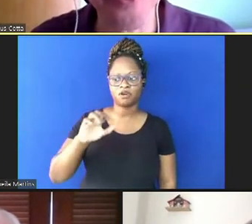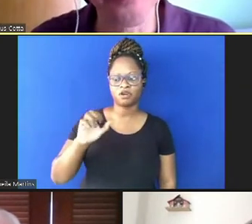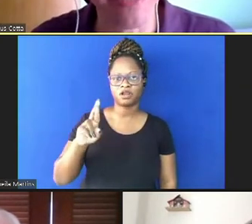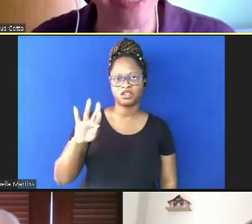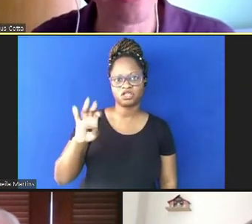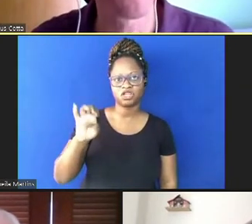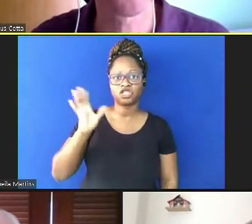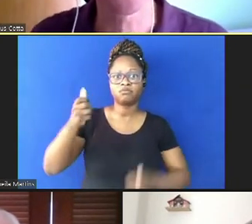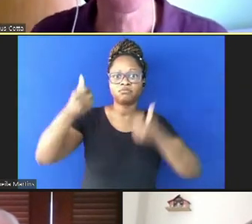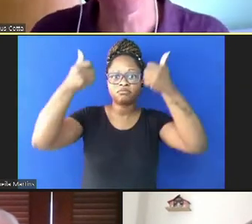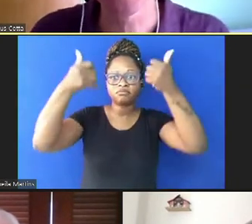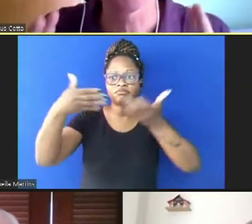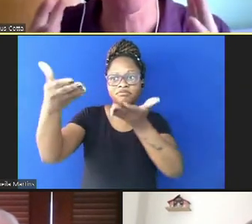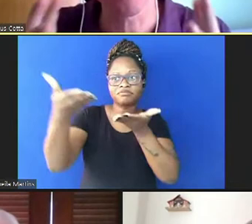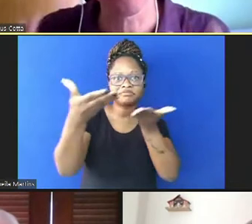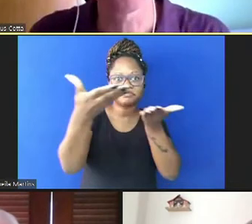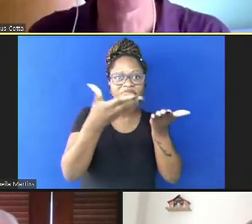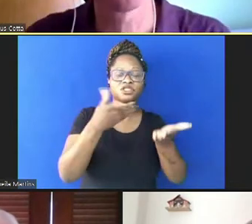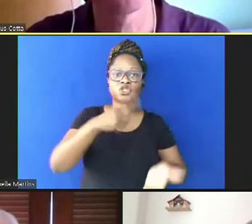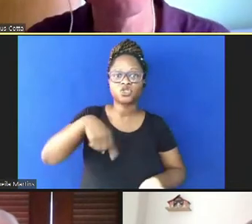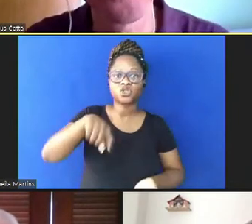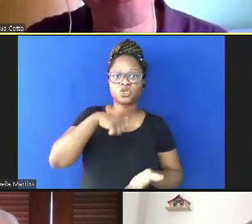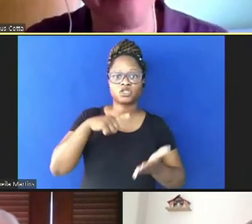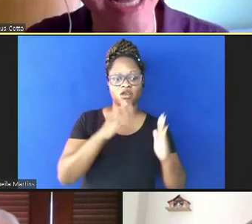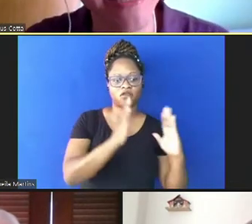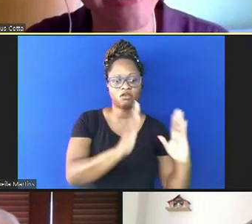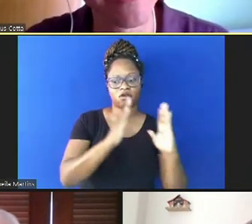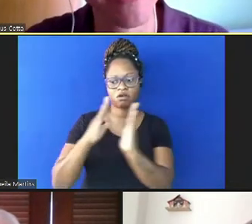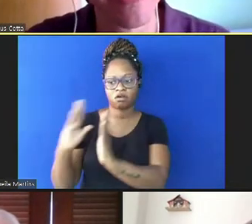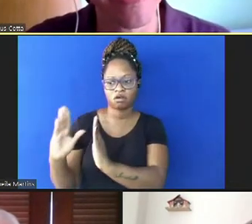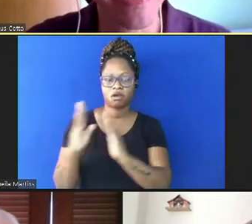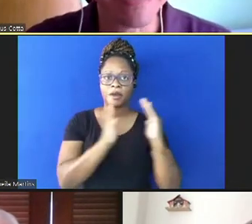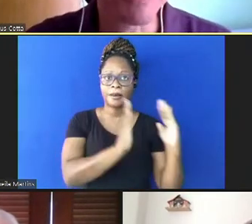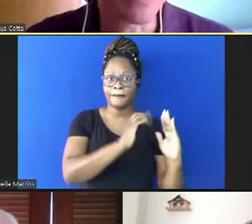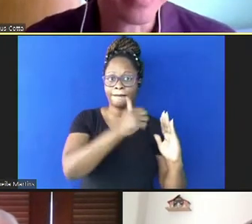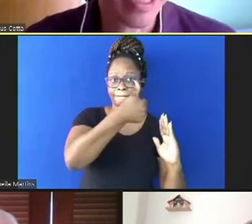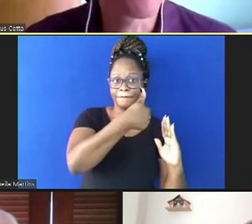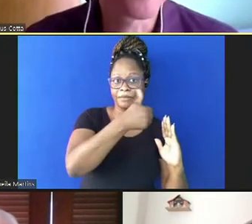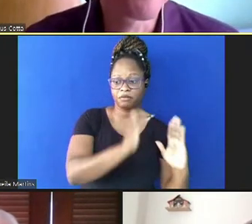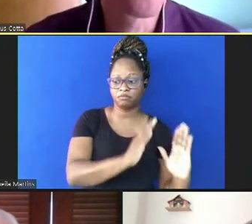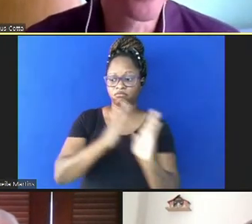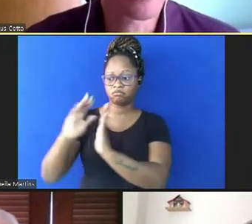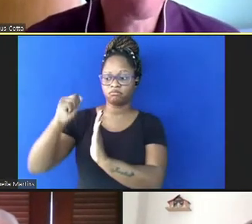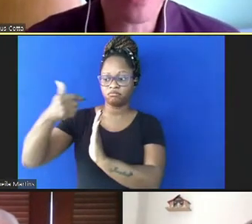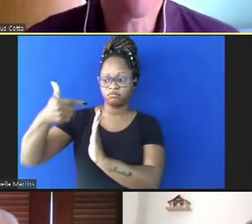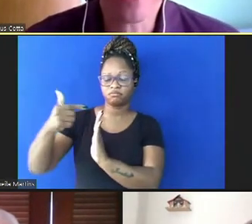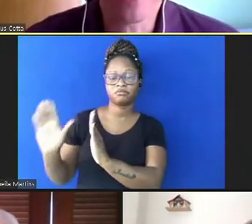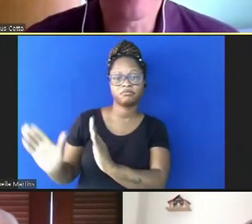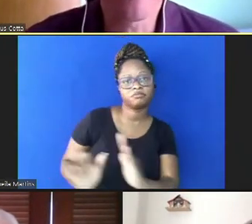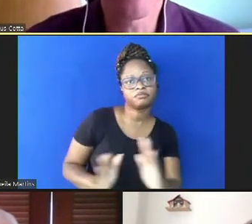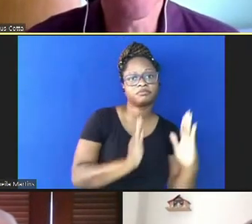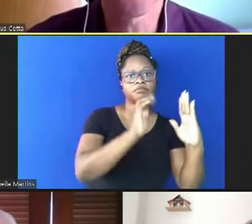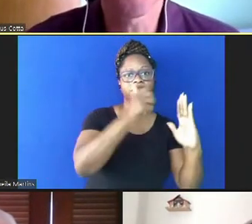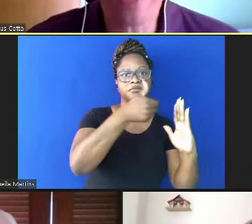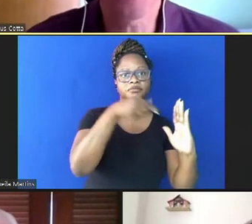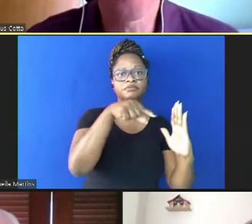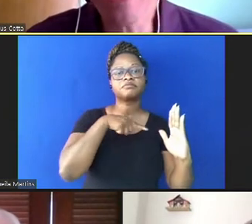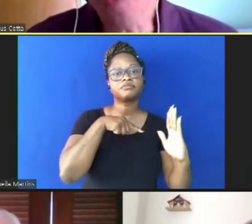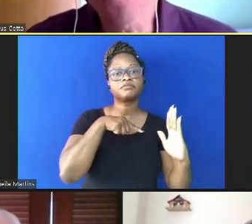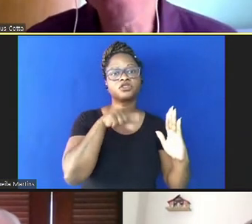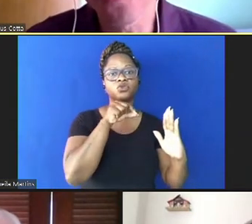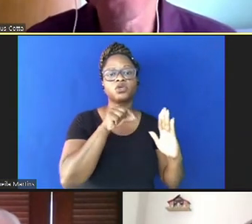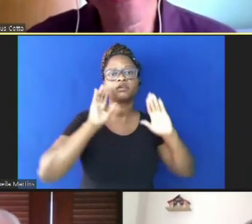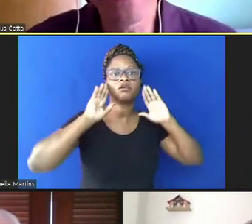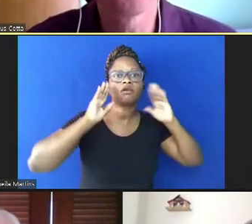os nossos convidados. Nós dividimos, essencialmente, o evento em duas partes. Nessa primeira etapa, vamos trabalhar com aqueles que, de fato,